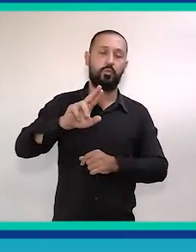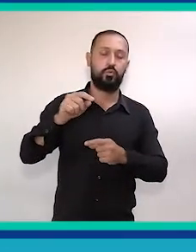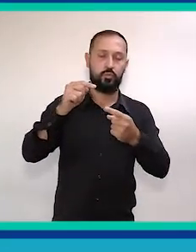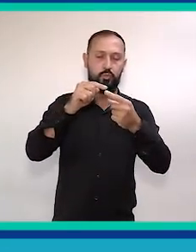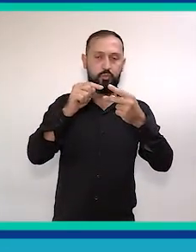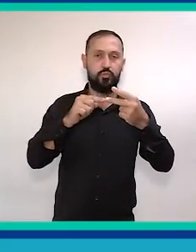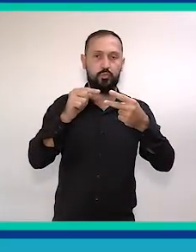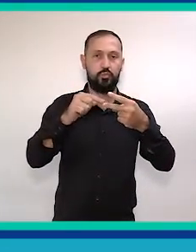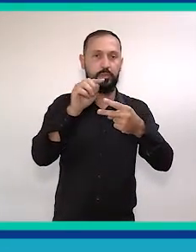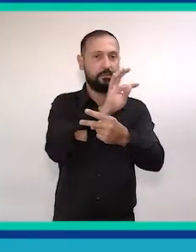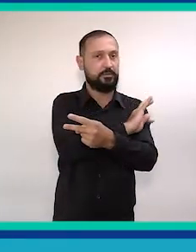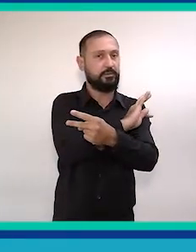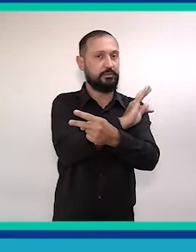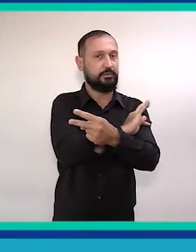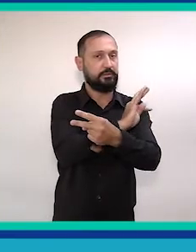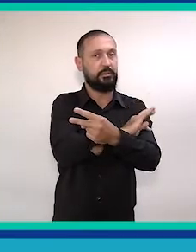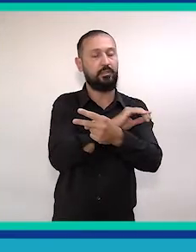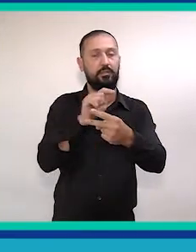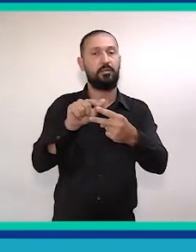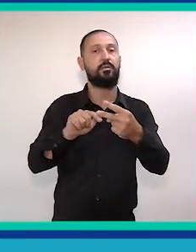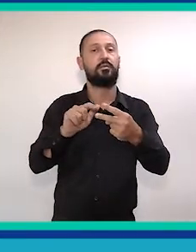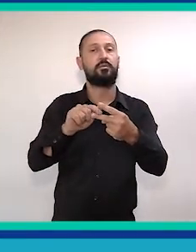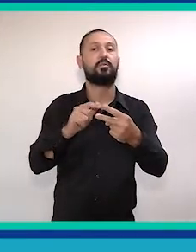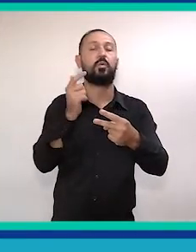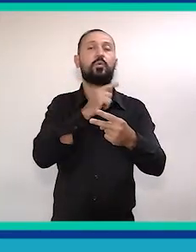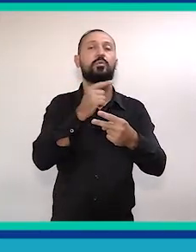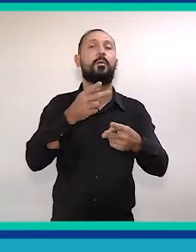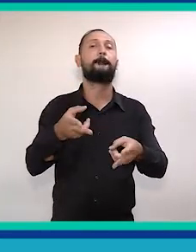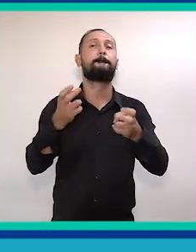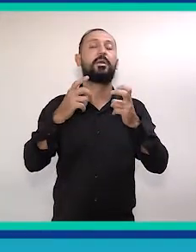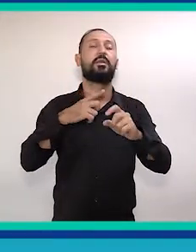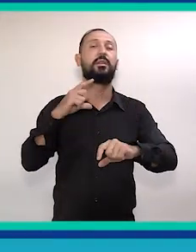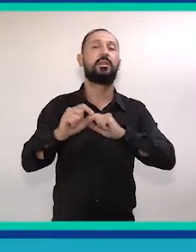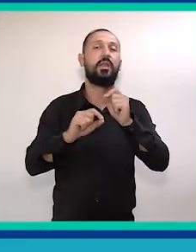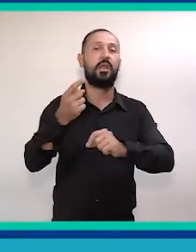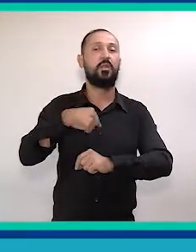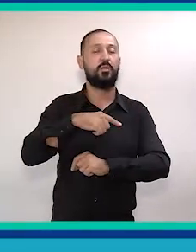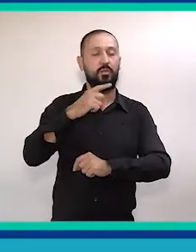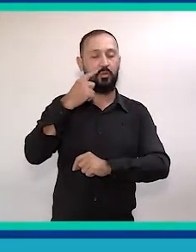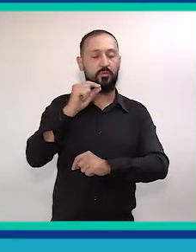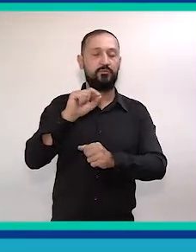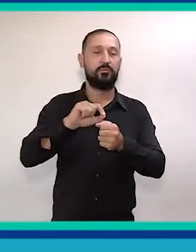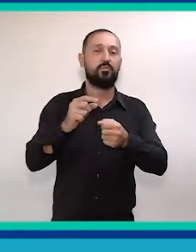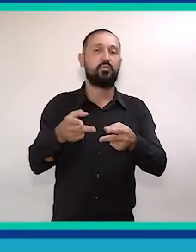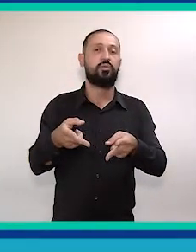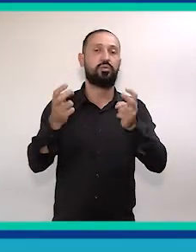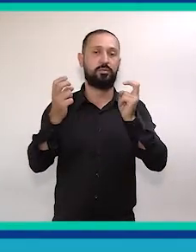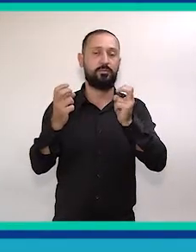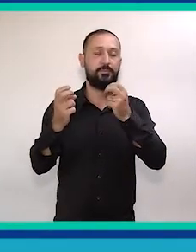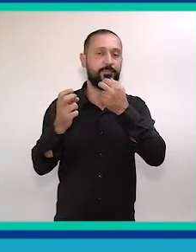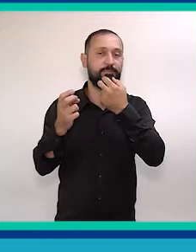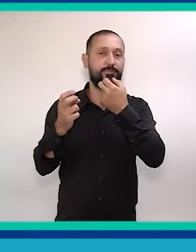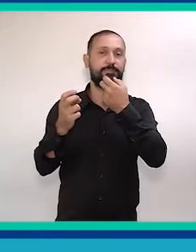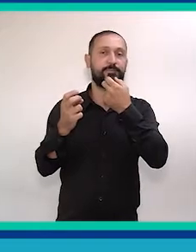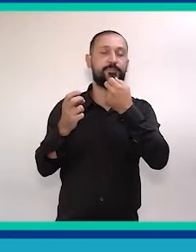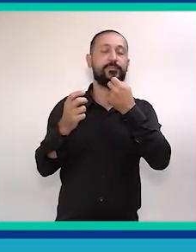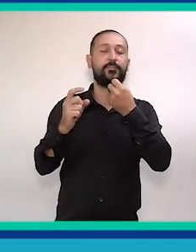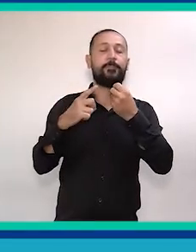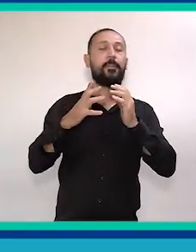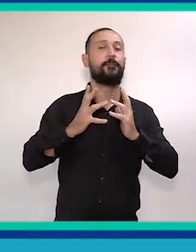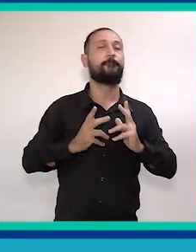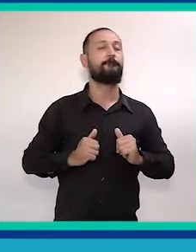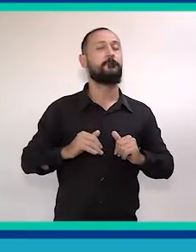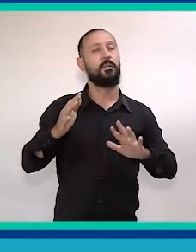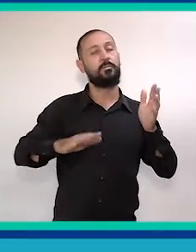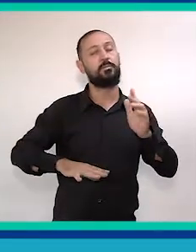casando esses dois protocolos, a gente conseguiu obter, assim, a nossa fosfolipase